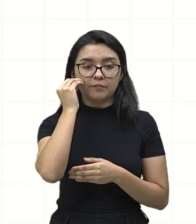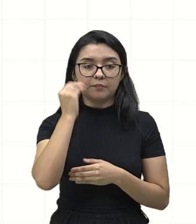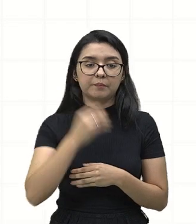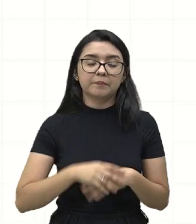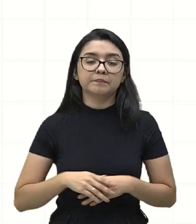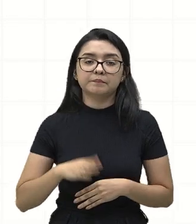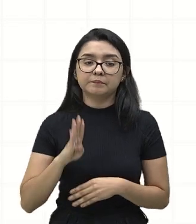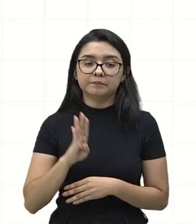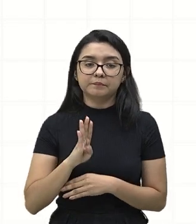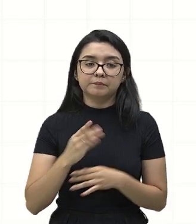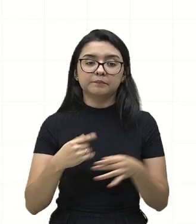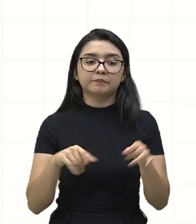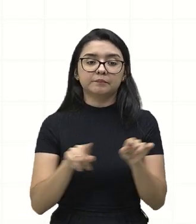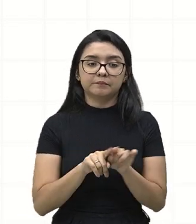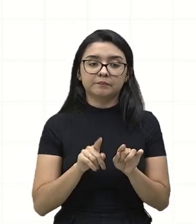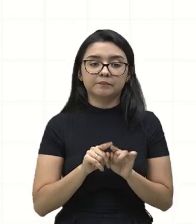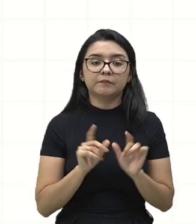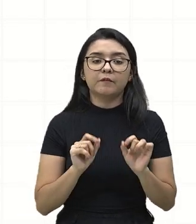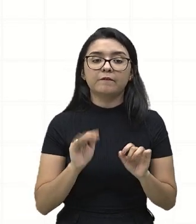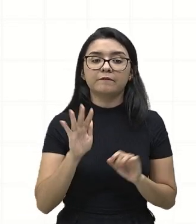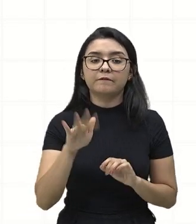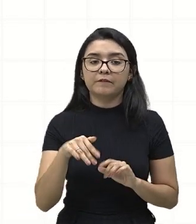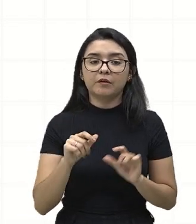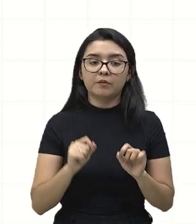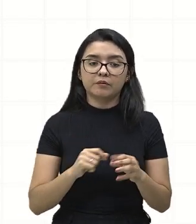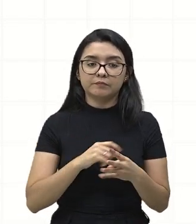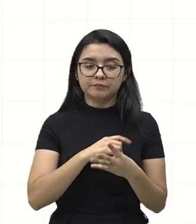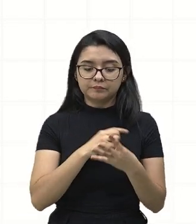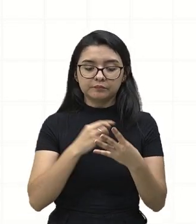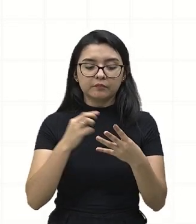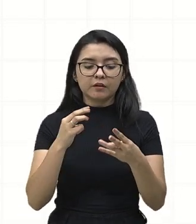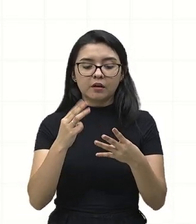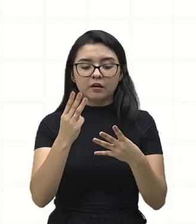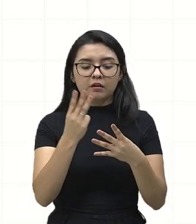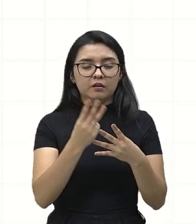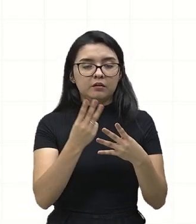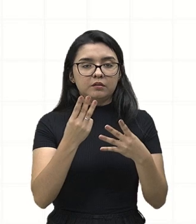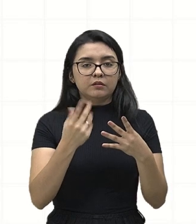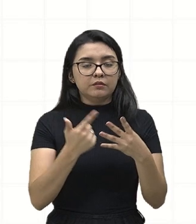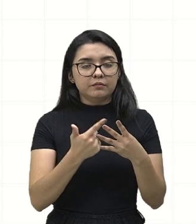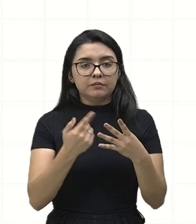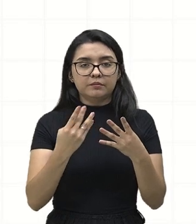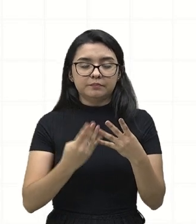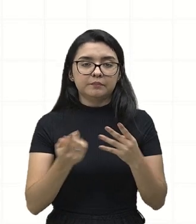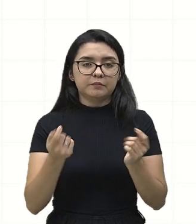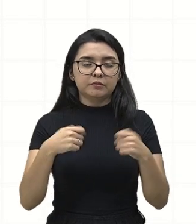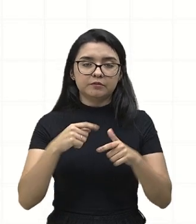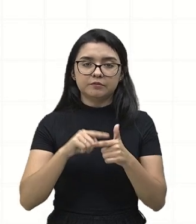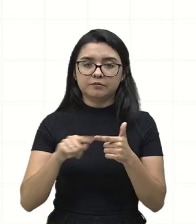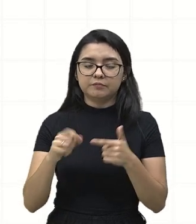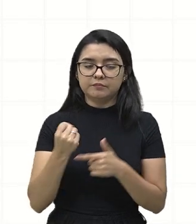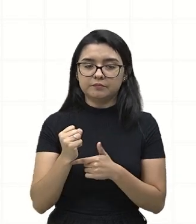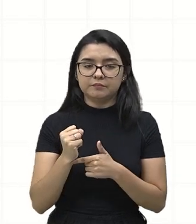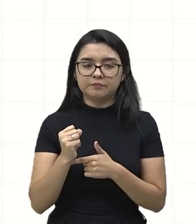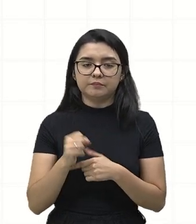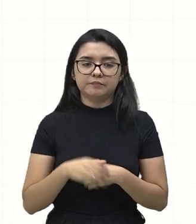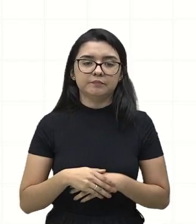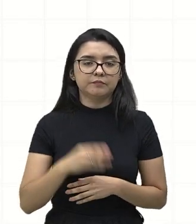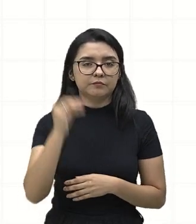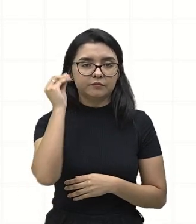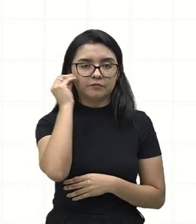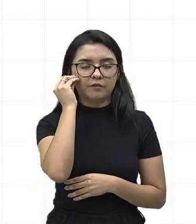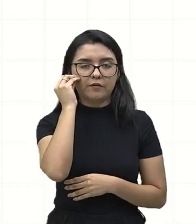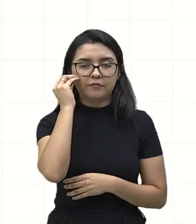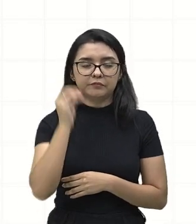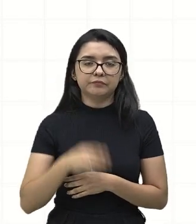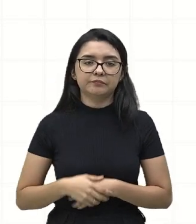B. O item B termina em 324. 324 é divisível por 8? Vamos já